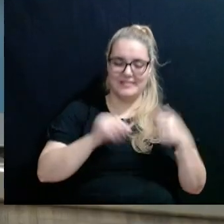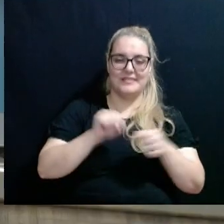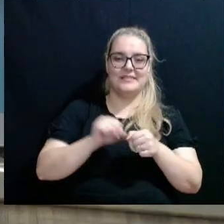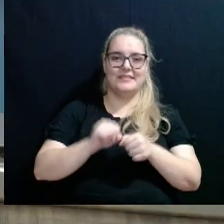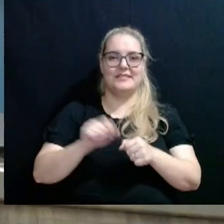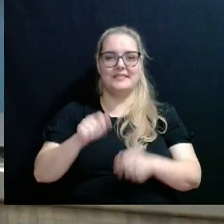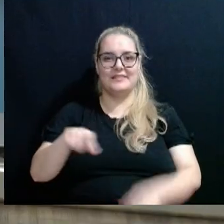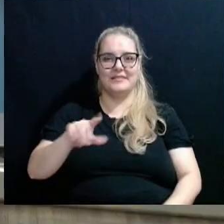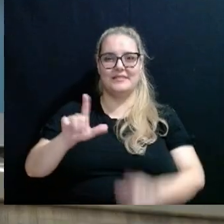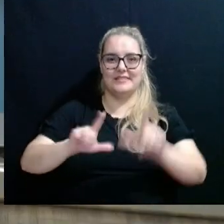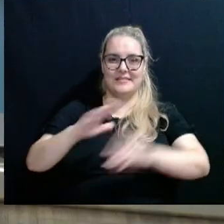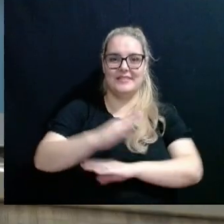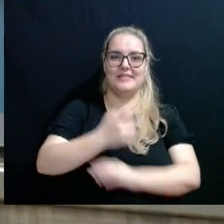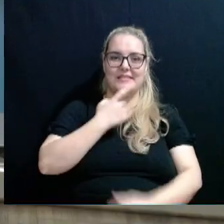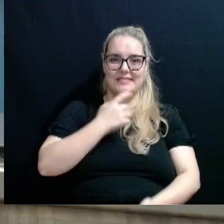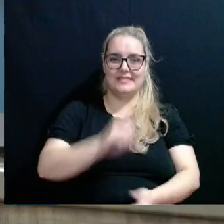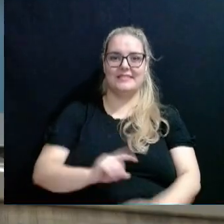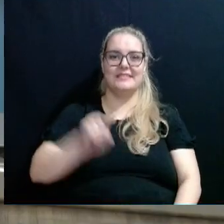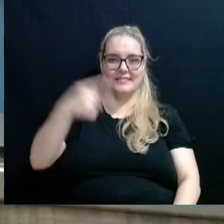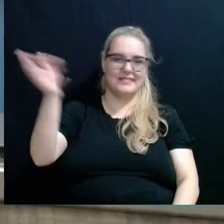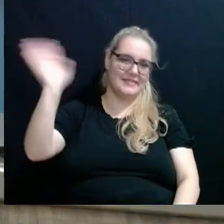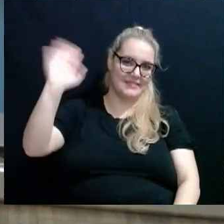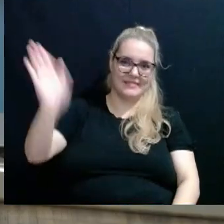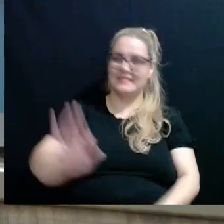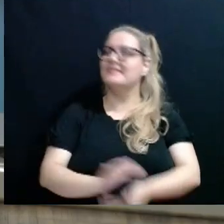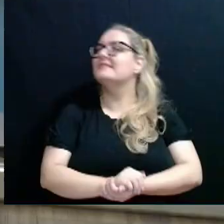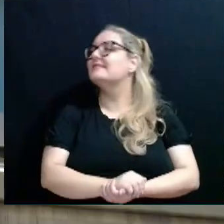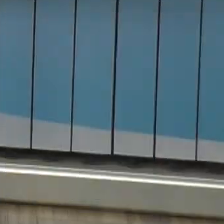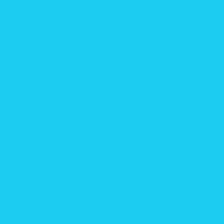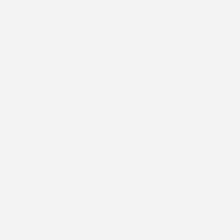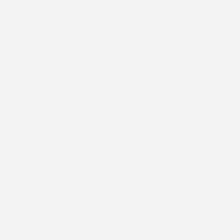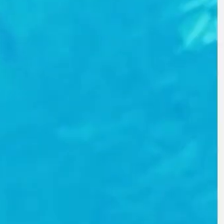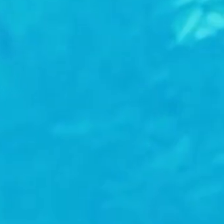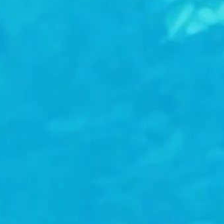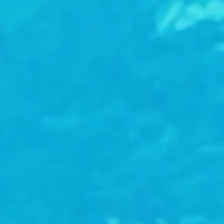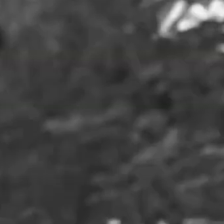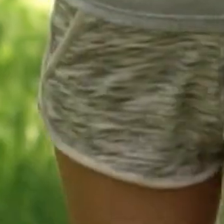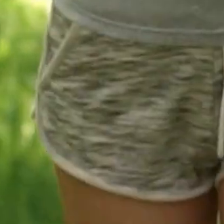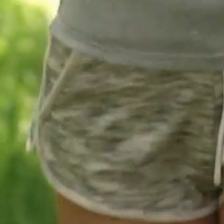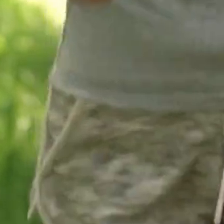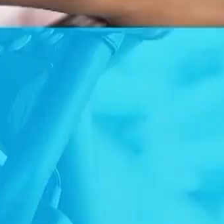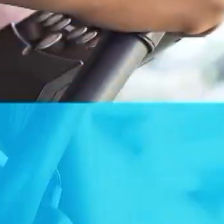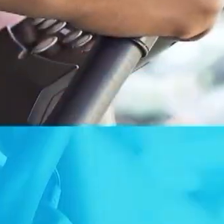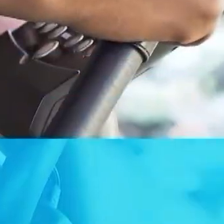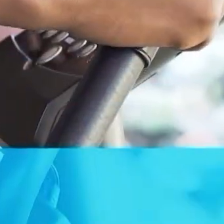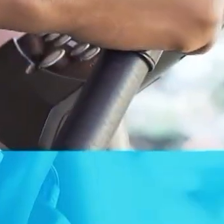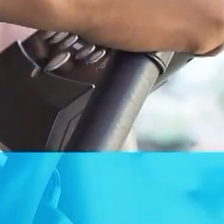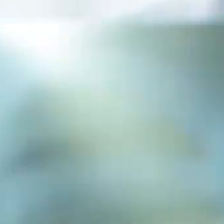outros episódios pelo @TV Câmara Campinas. Até lá!